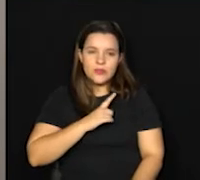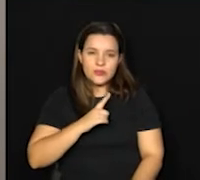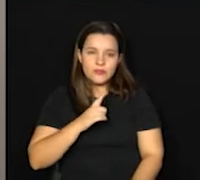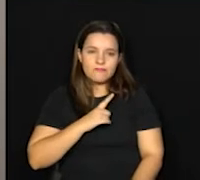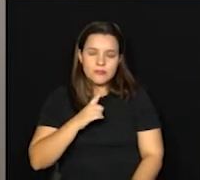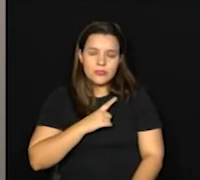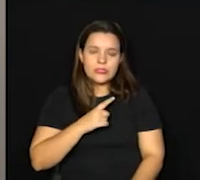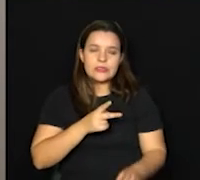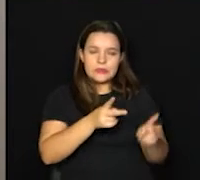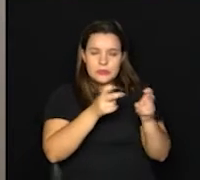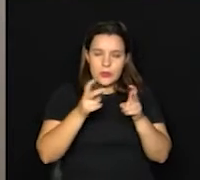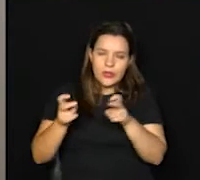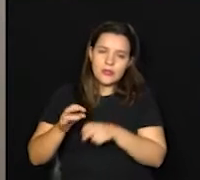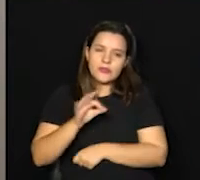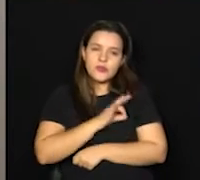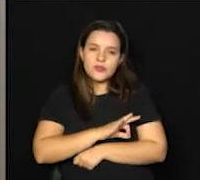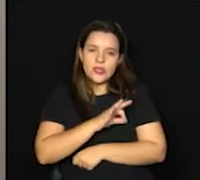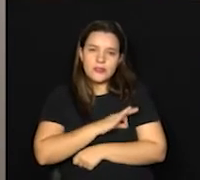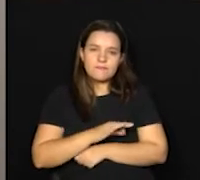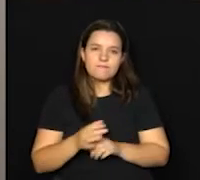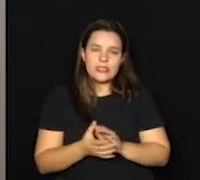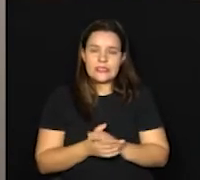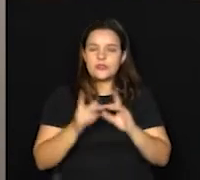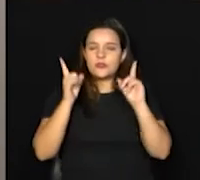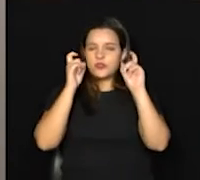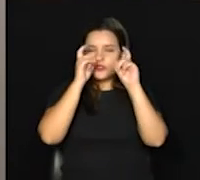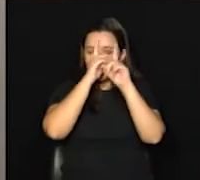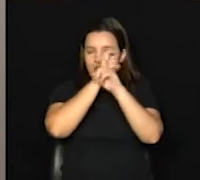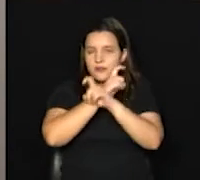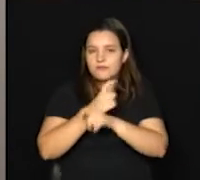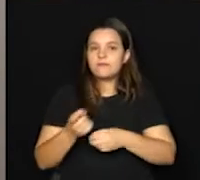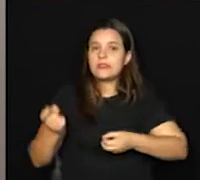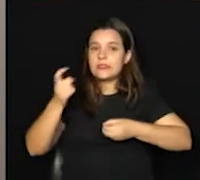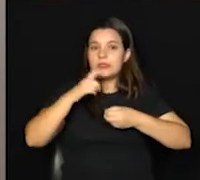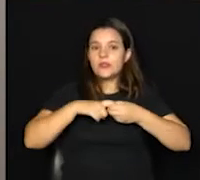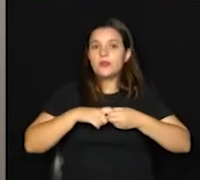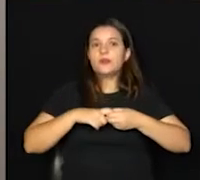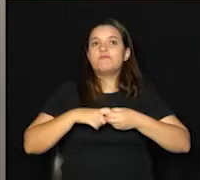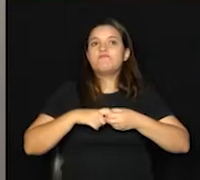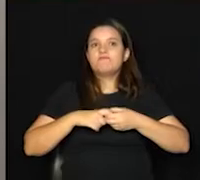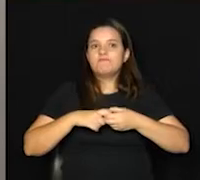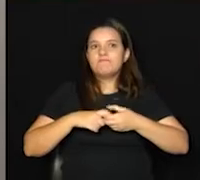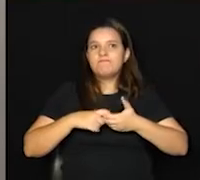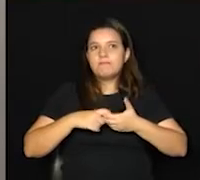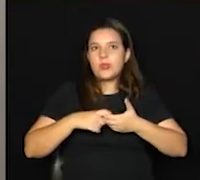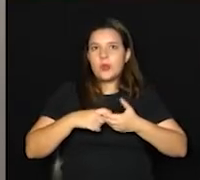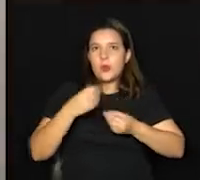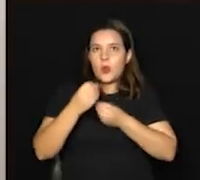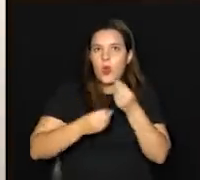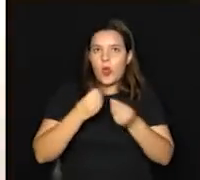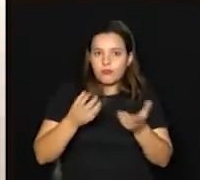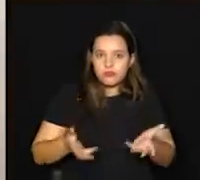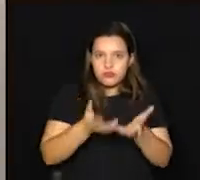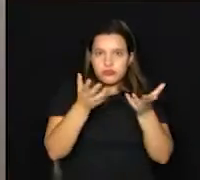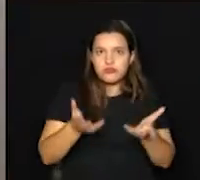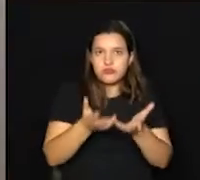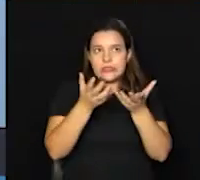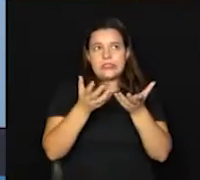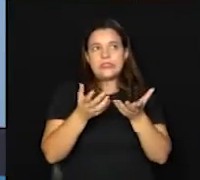os rendimentos das pessoas, o que dificulta uma retomada baseada na ideia do consumo das